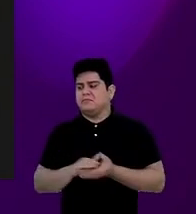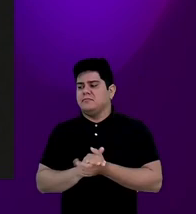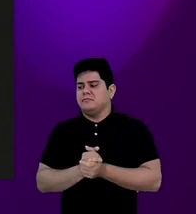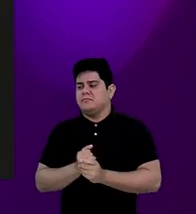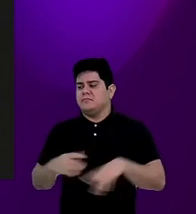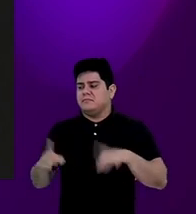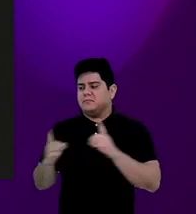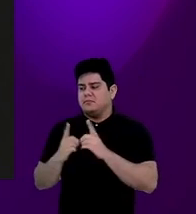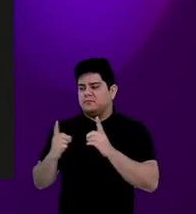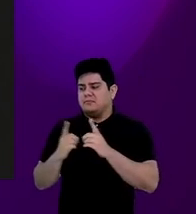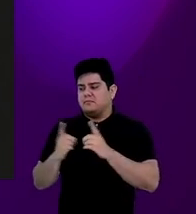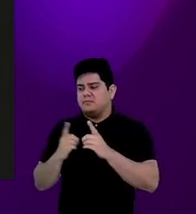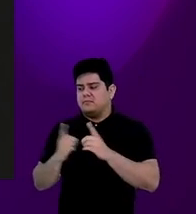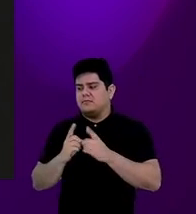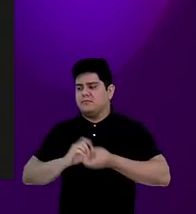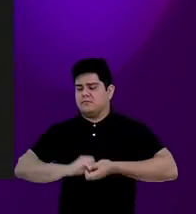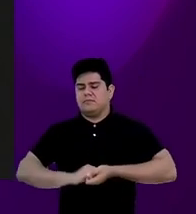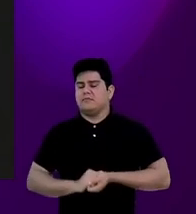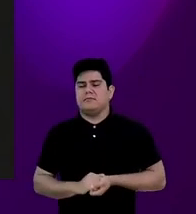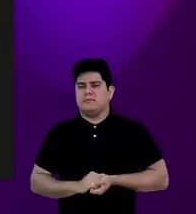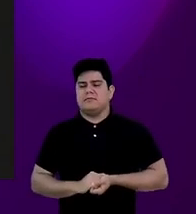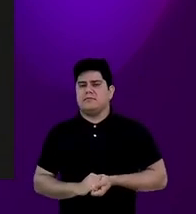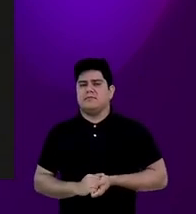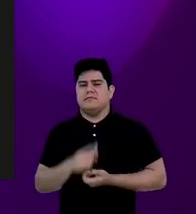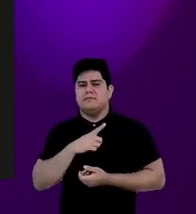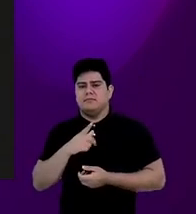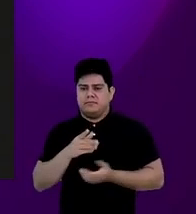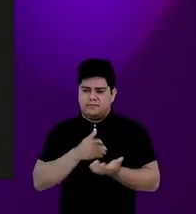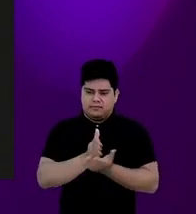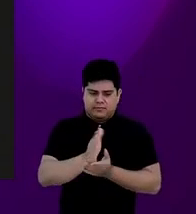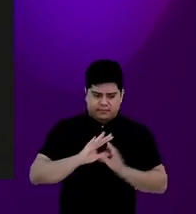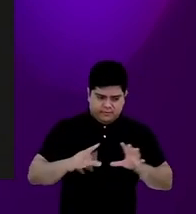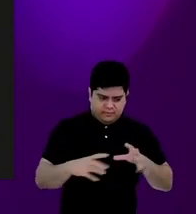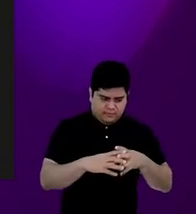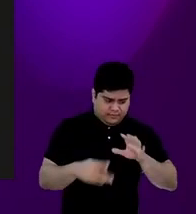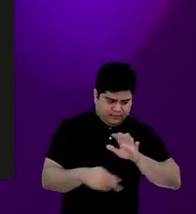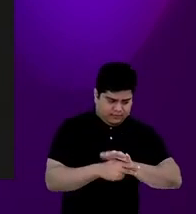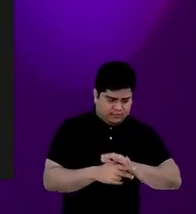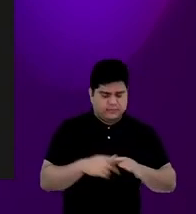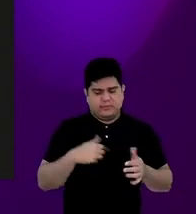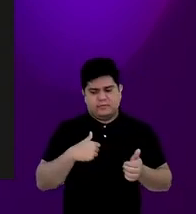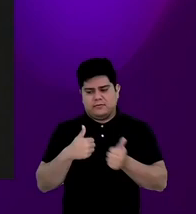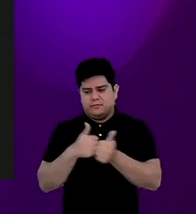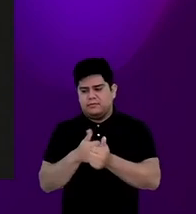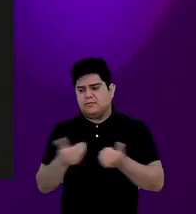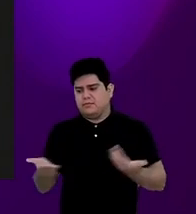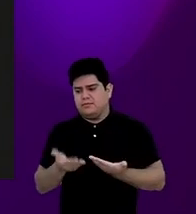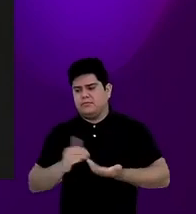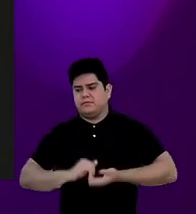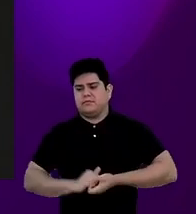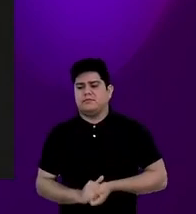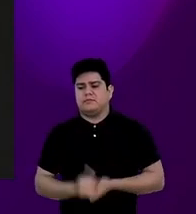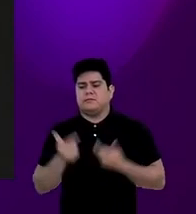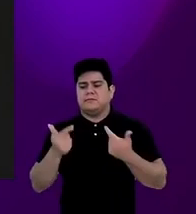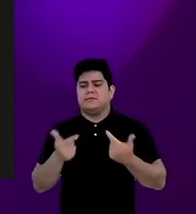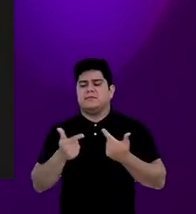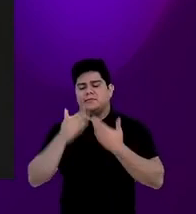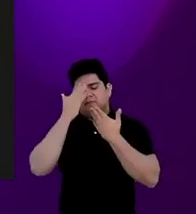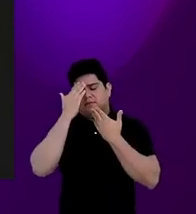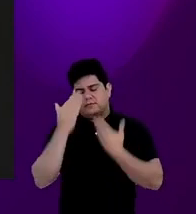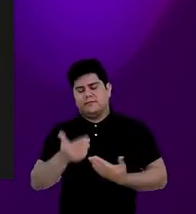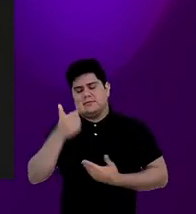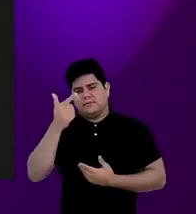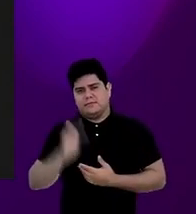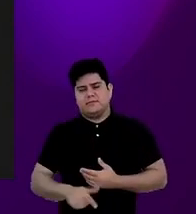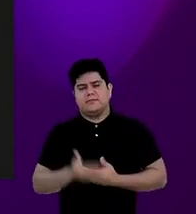didática para quem é do ramo ou para quem está se aproximando agora. De sorte que eu agradeço